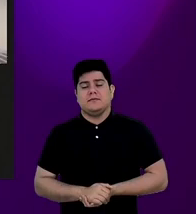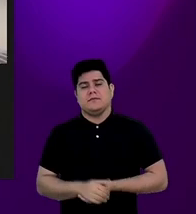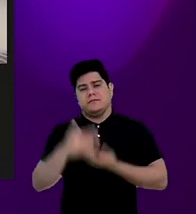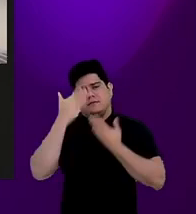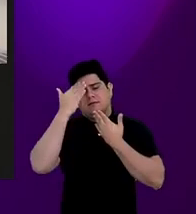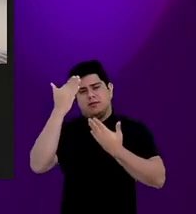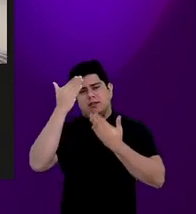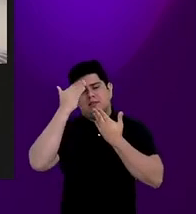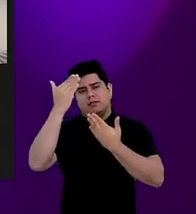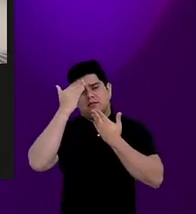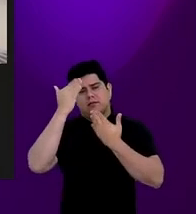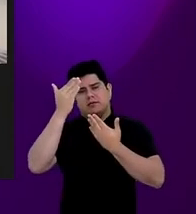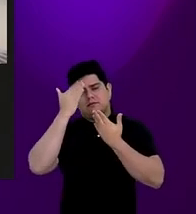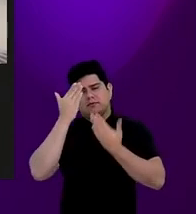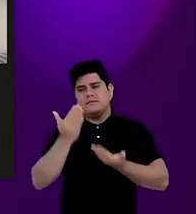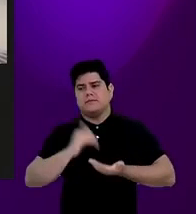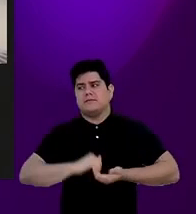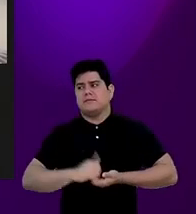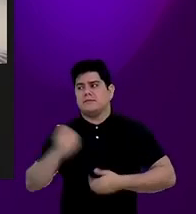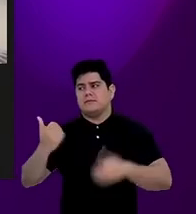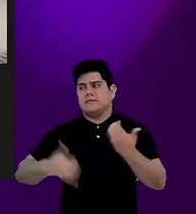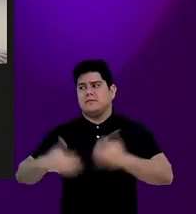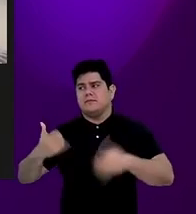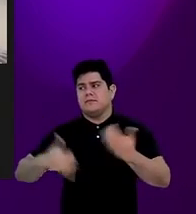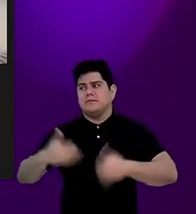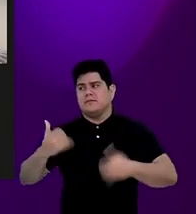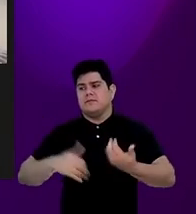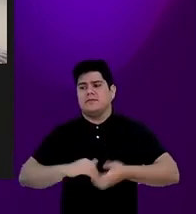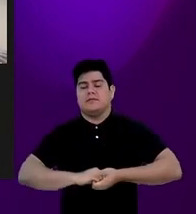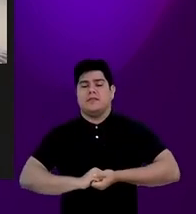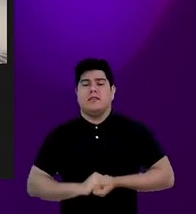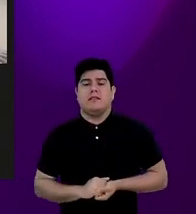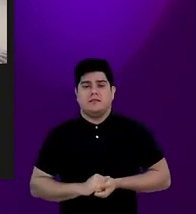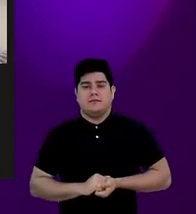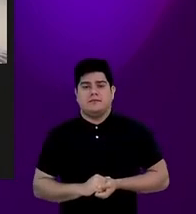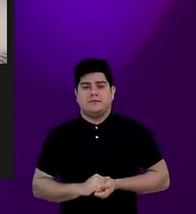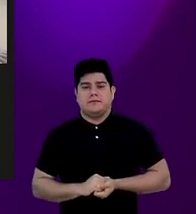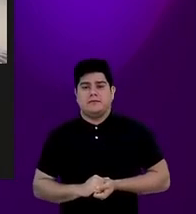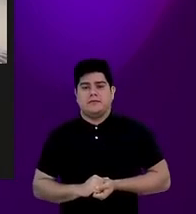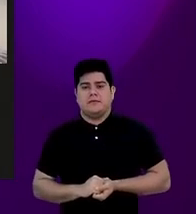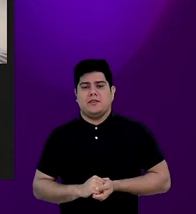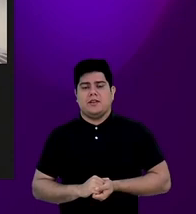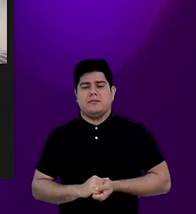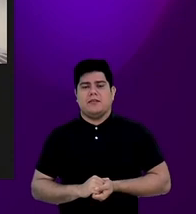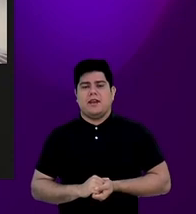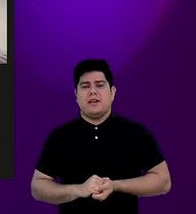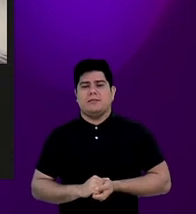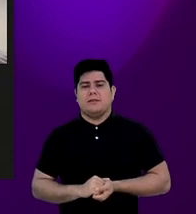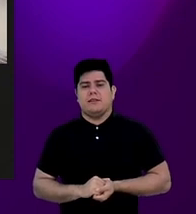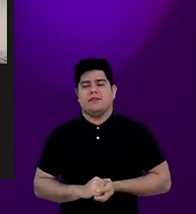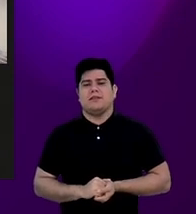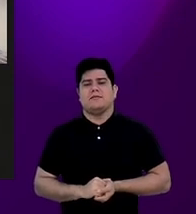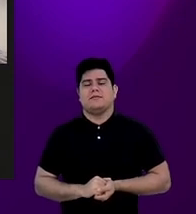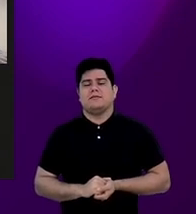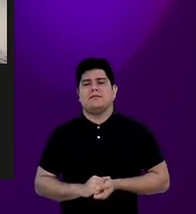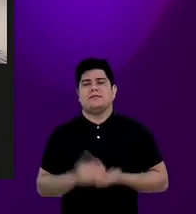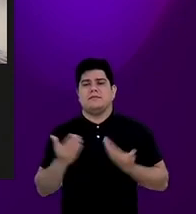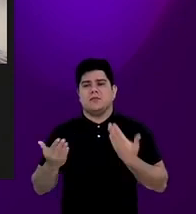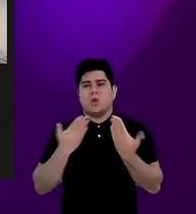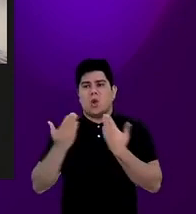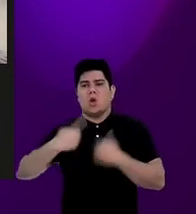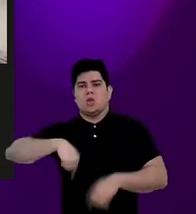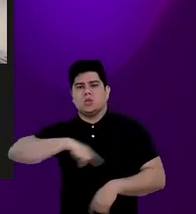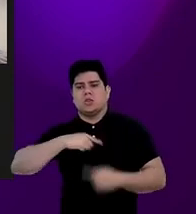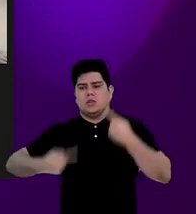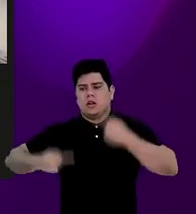sua apresentação. Um overview muito positivo na introdução dessa nossa discussão.